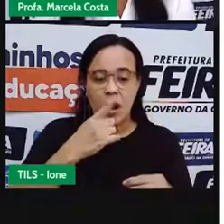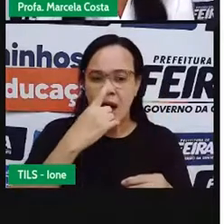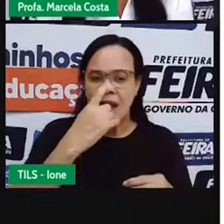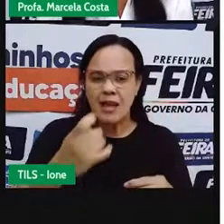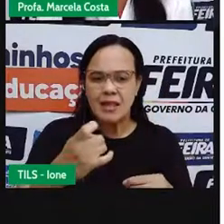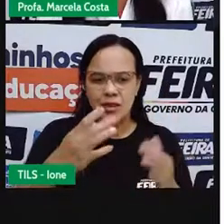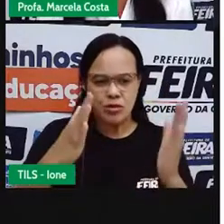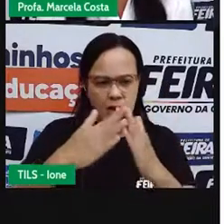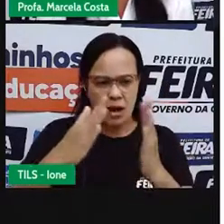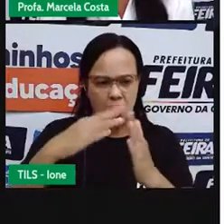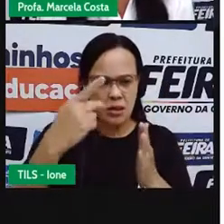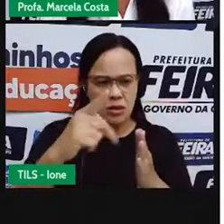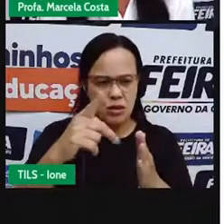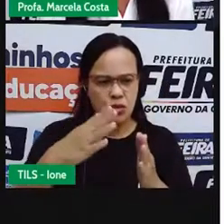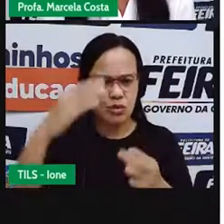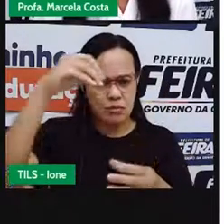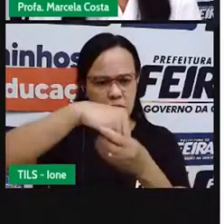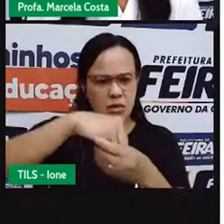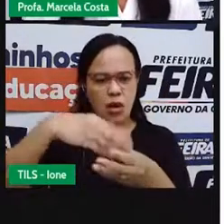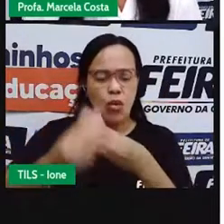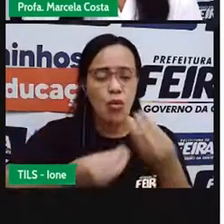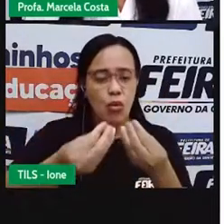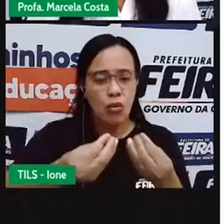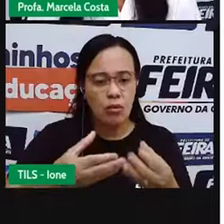sua residência.